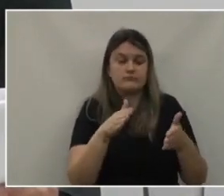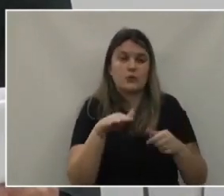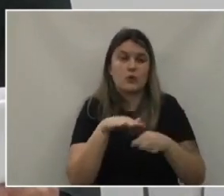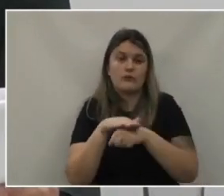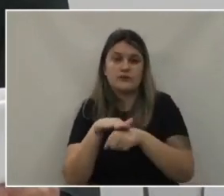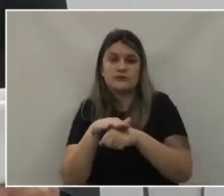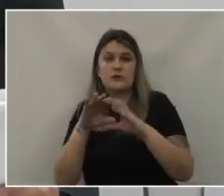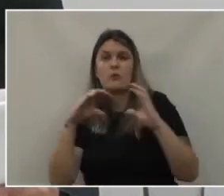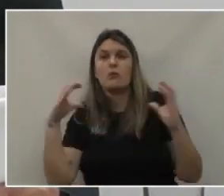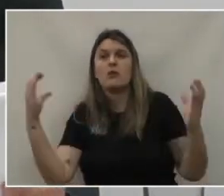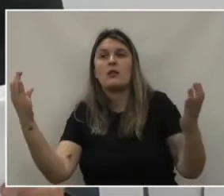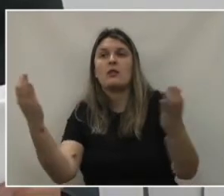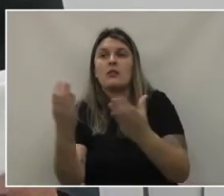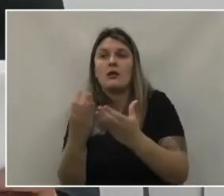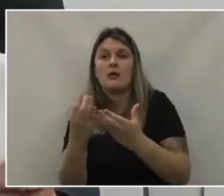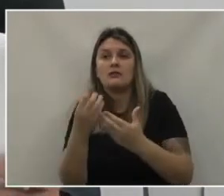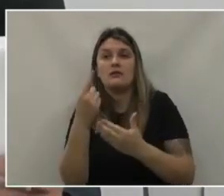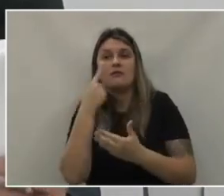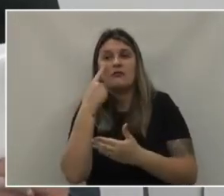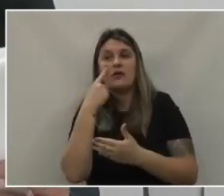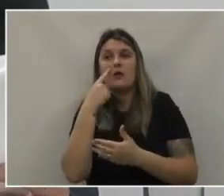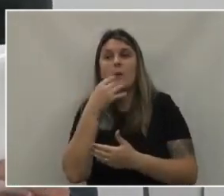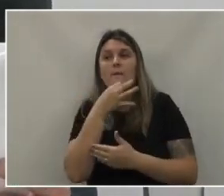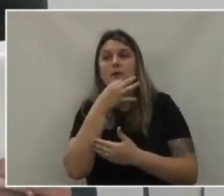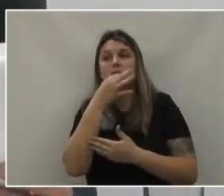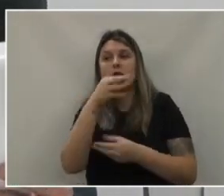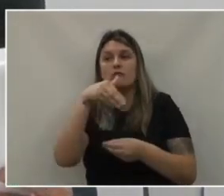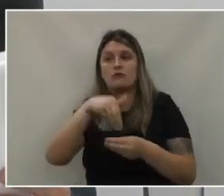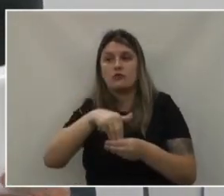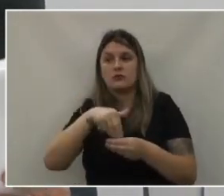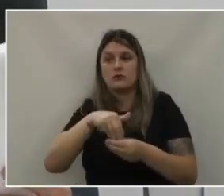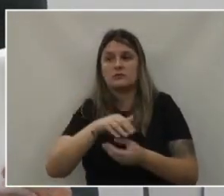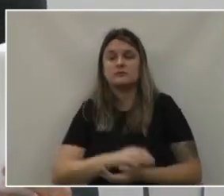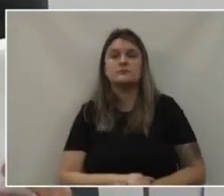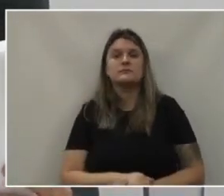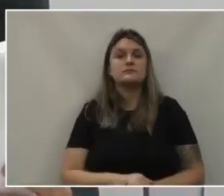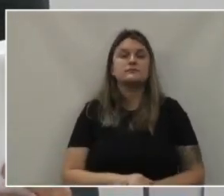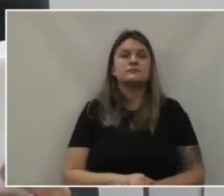com a comunidade e expressar seu voto no momento oportuno.